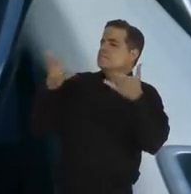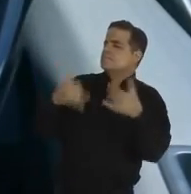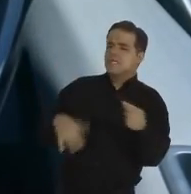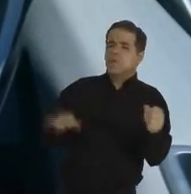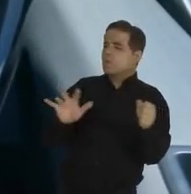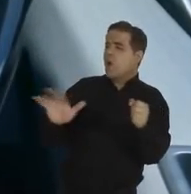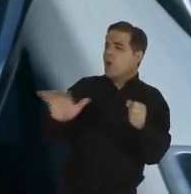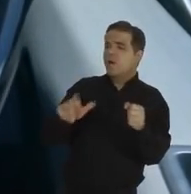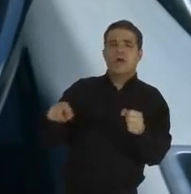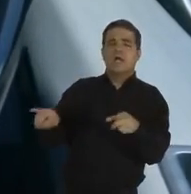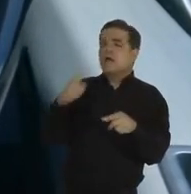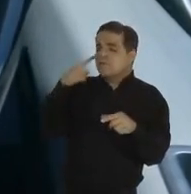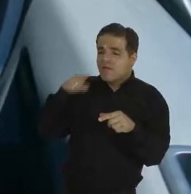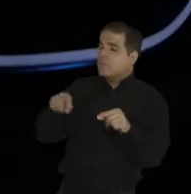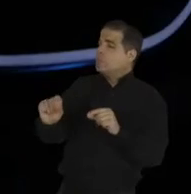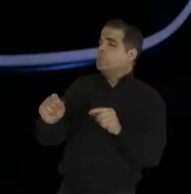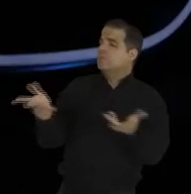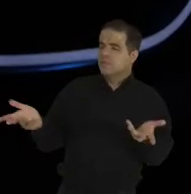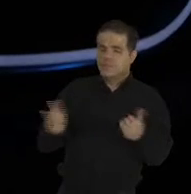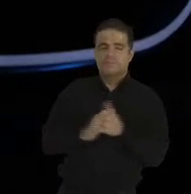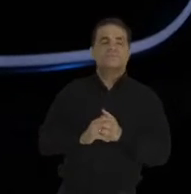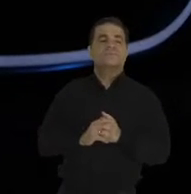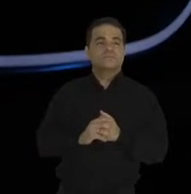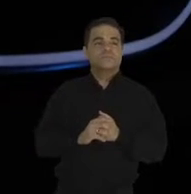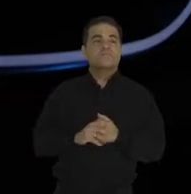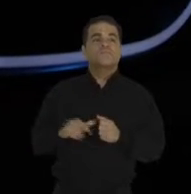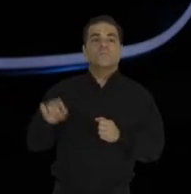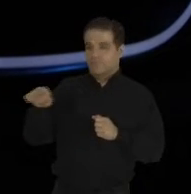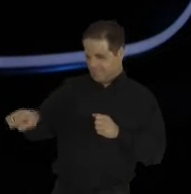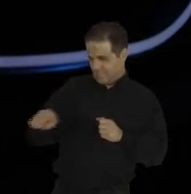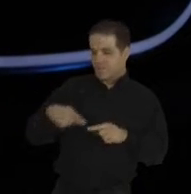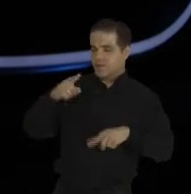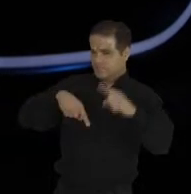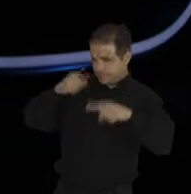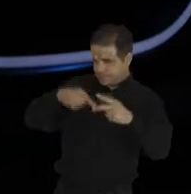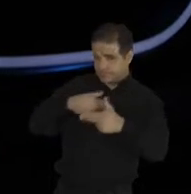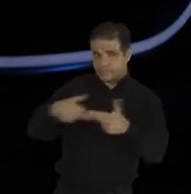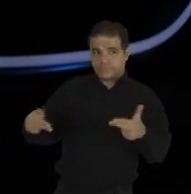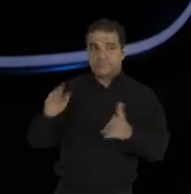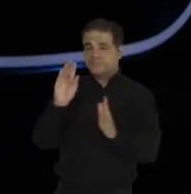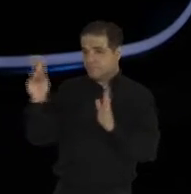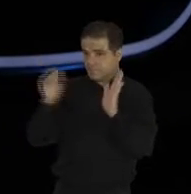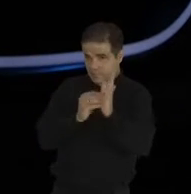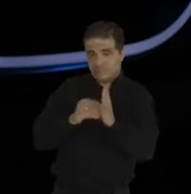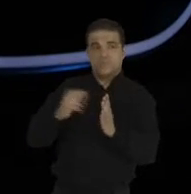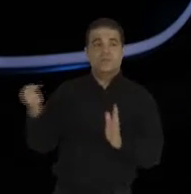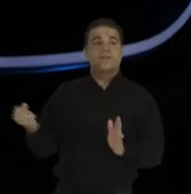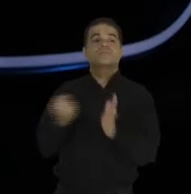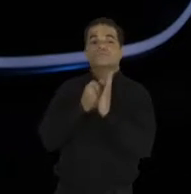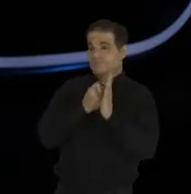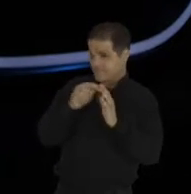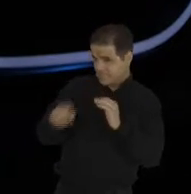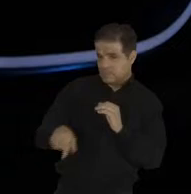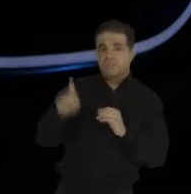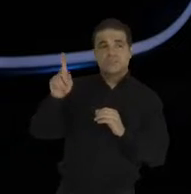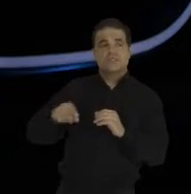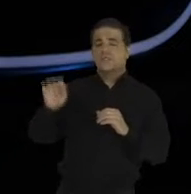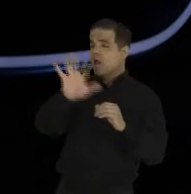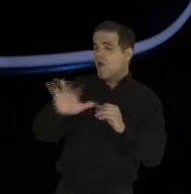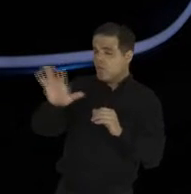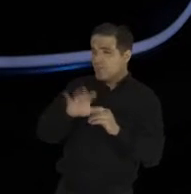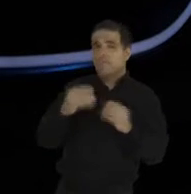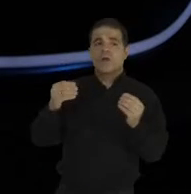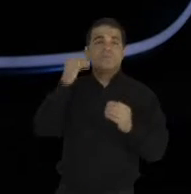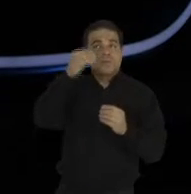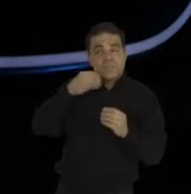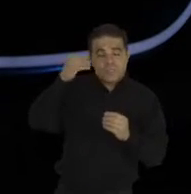conta um pouco sobre o que que a gente tá vendo aqui isso painel de instrumentos O batizado pelas mar é um painel exclusivo